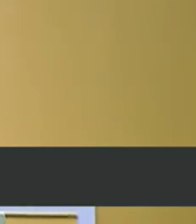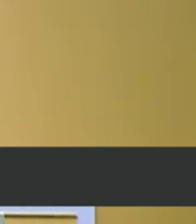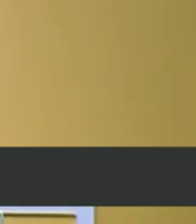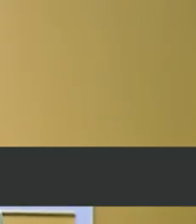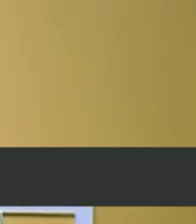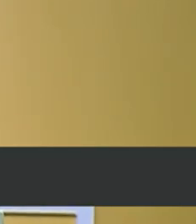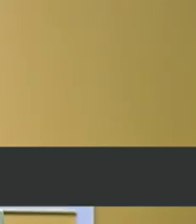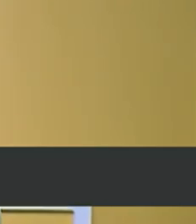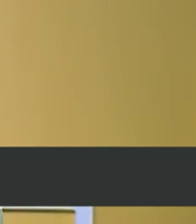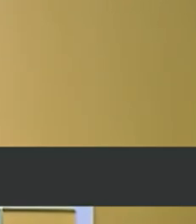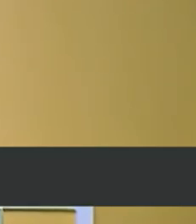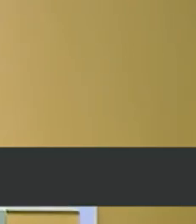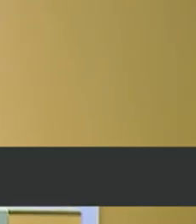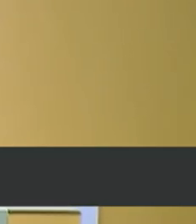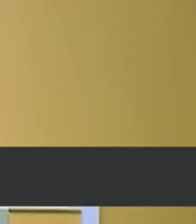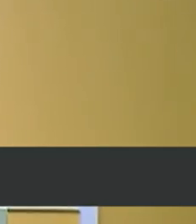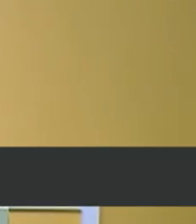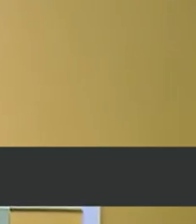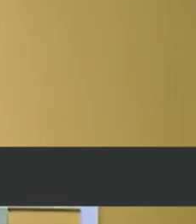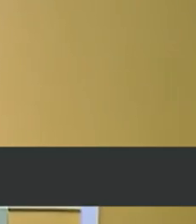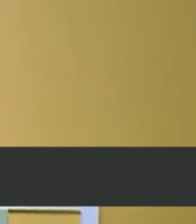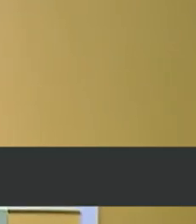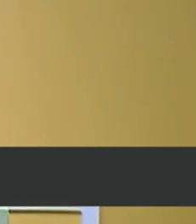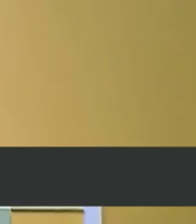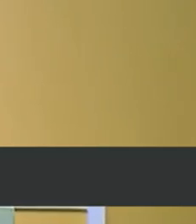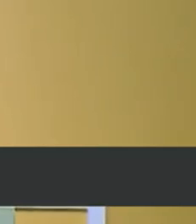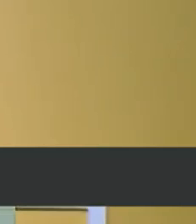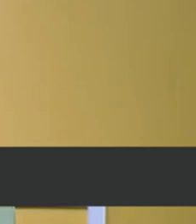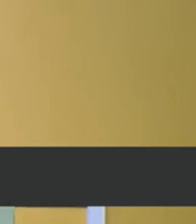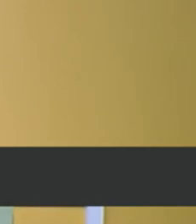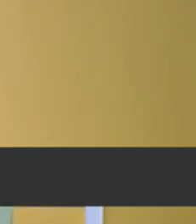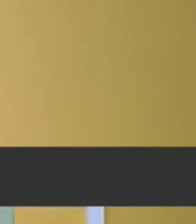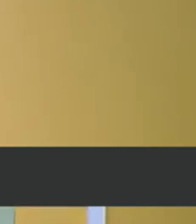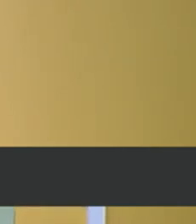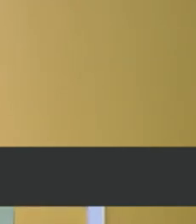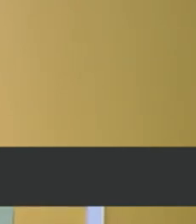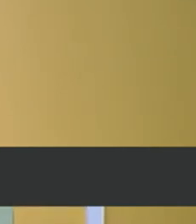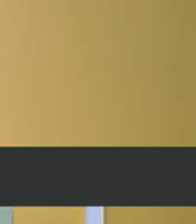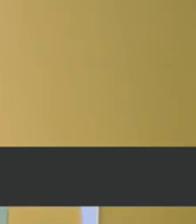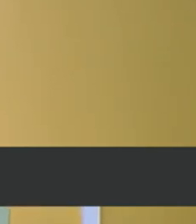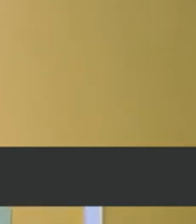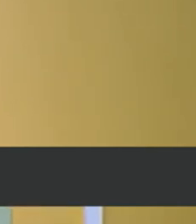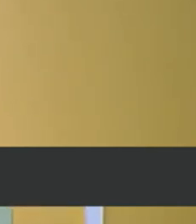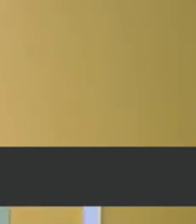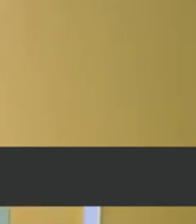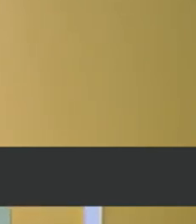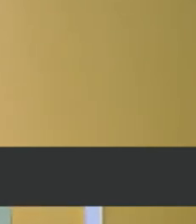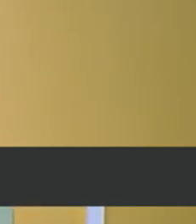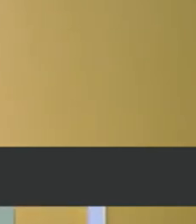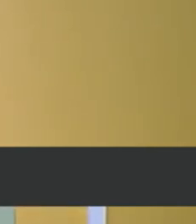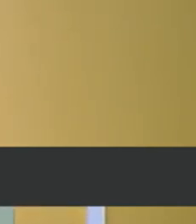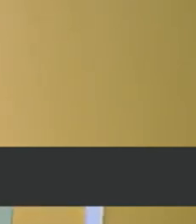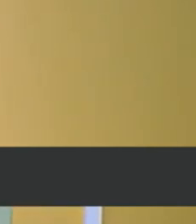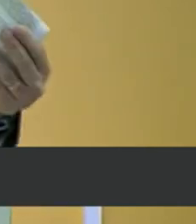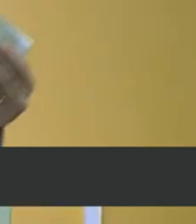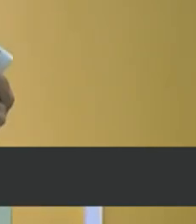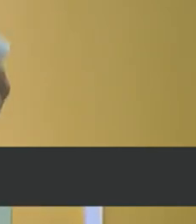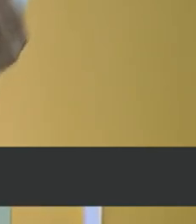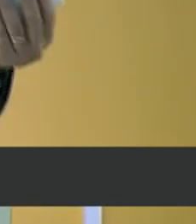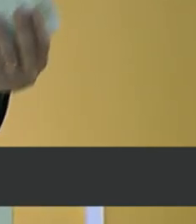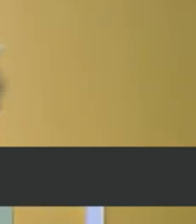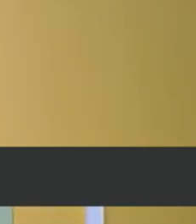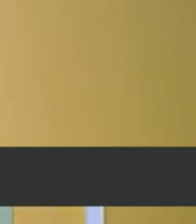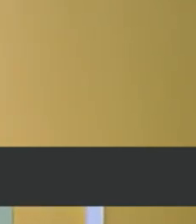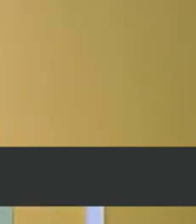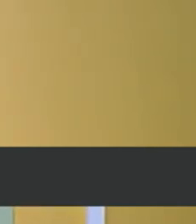Blairo, que também tem conduzido a nossa política agrícola. Então, parabéns a todos pelo sucesso e muita sorte para